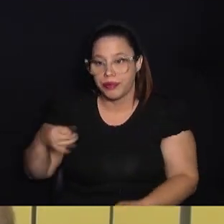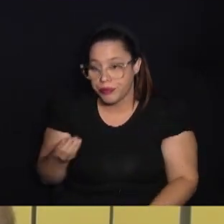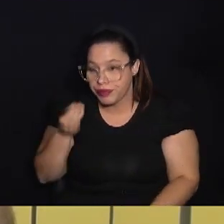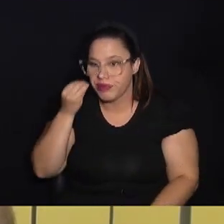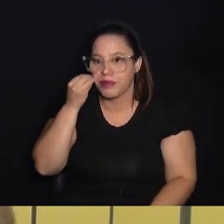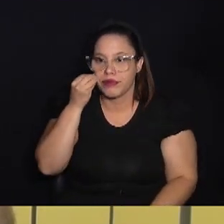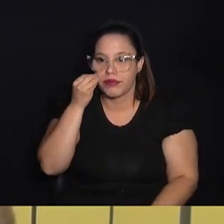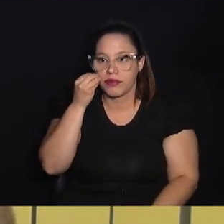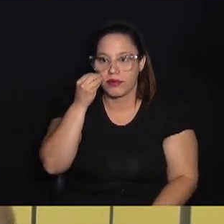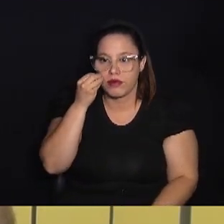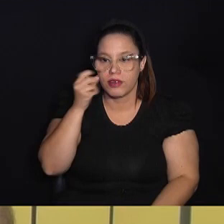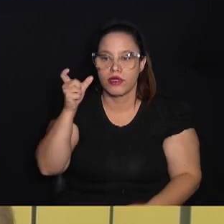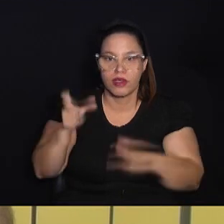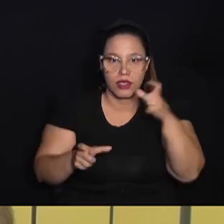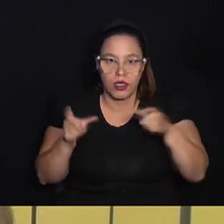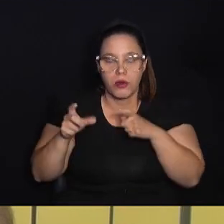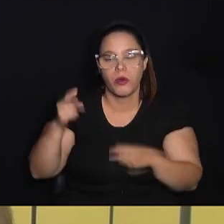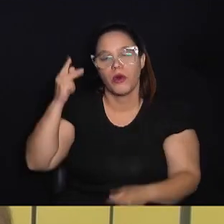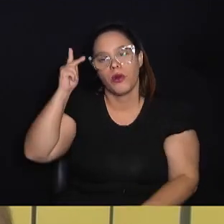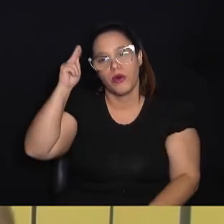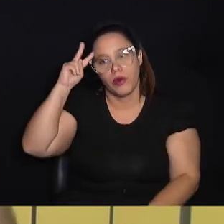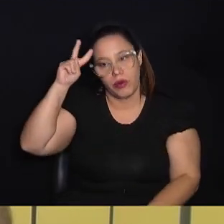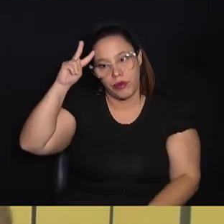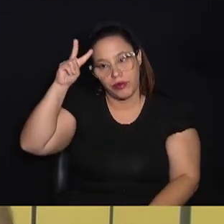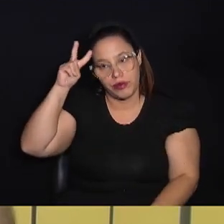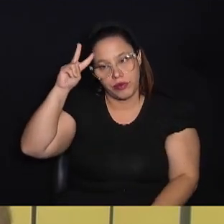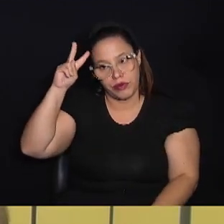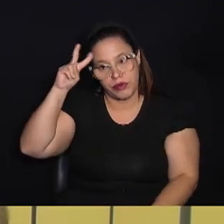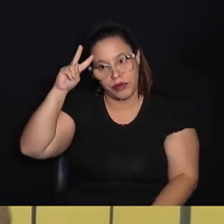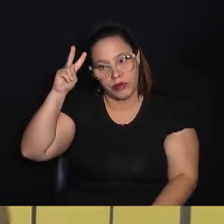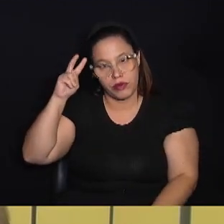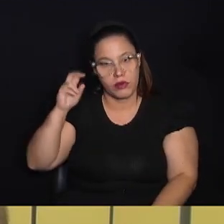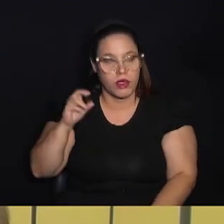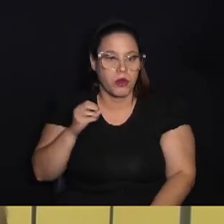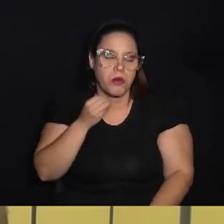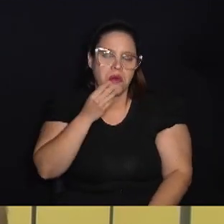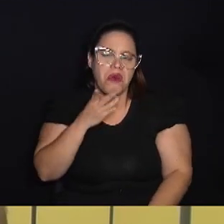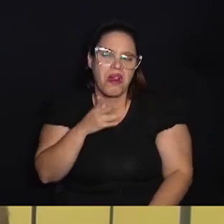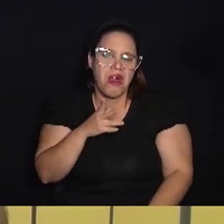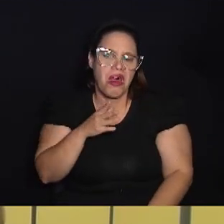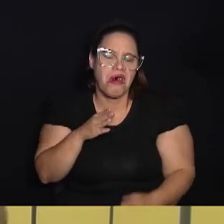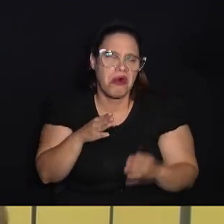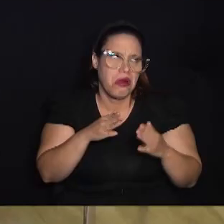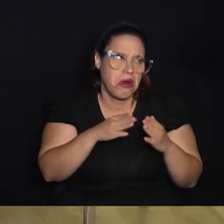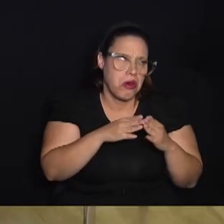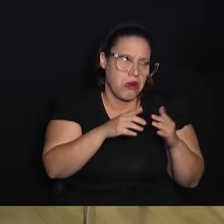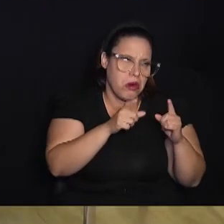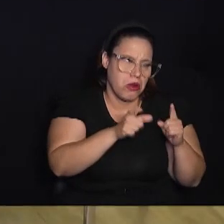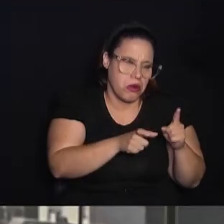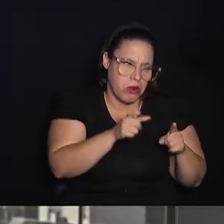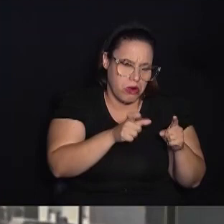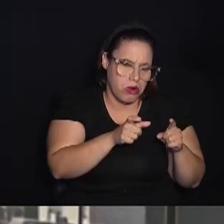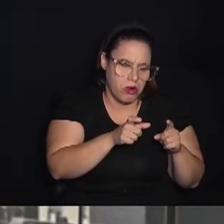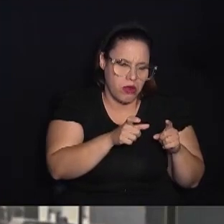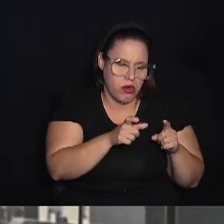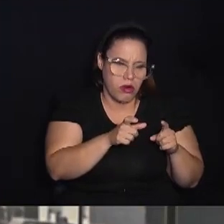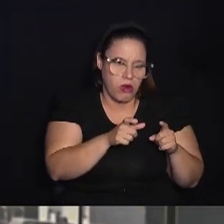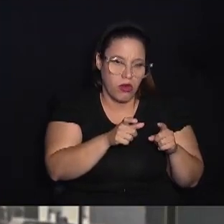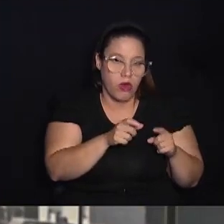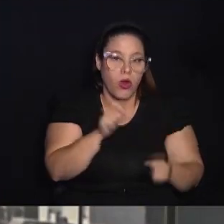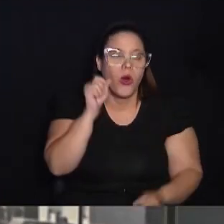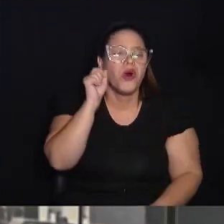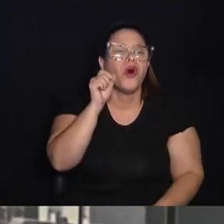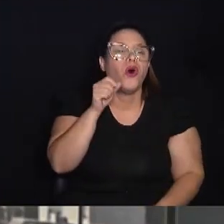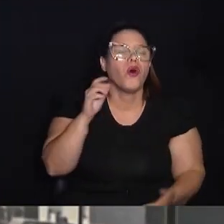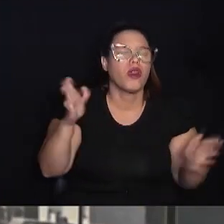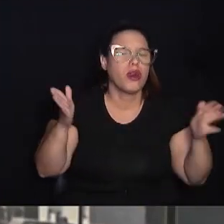esses esses pontos históricos bom já que você citou aí o cemitério da saudade vamos chamar um vídeo do que te assombra sobre